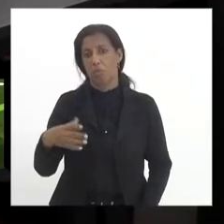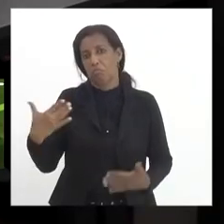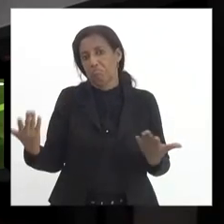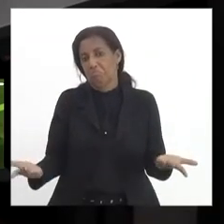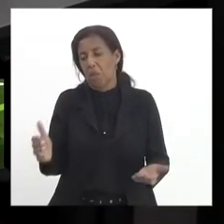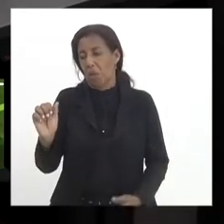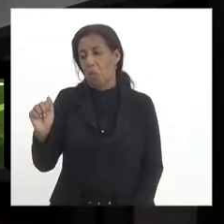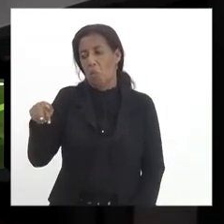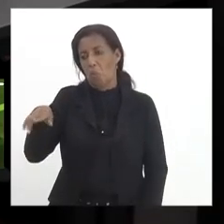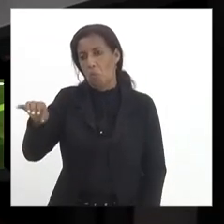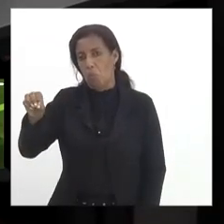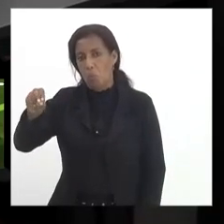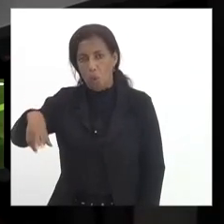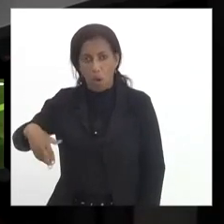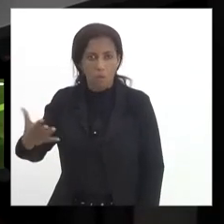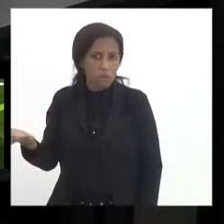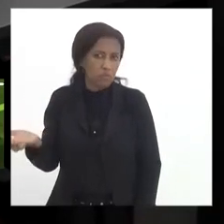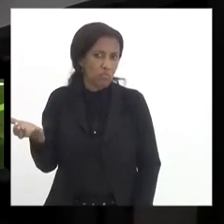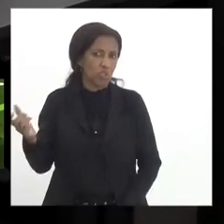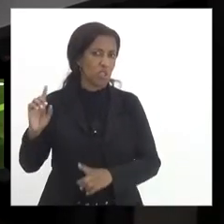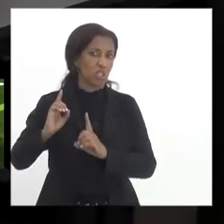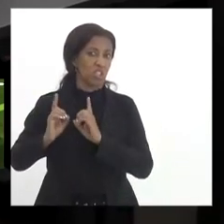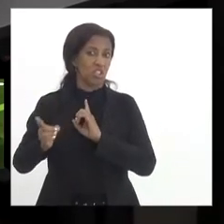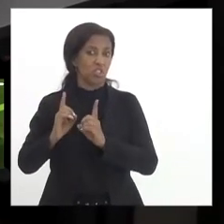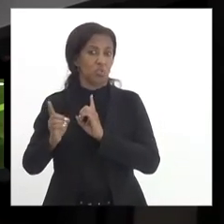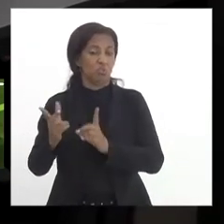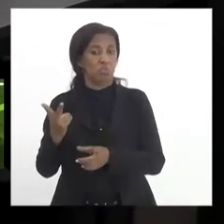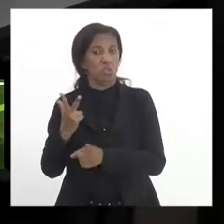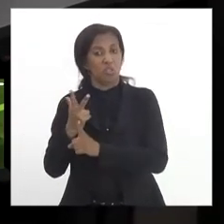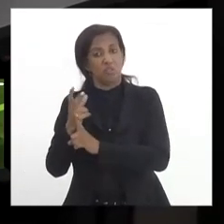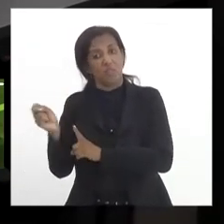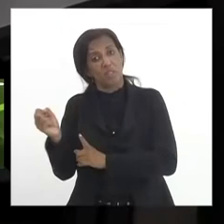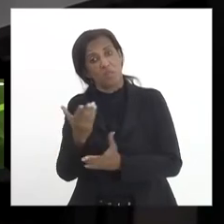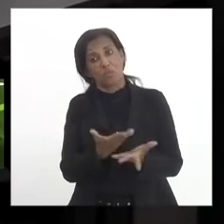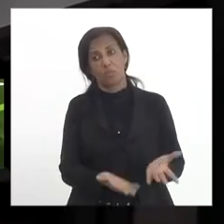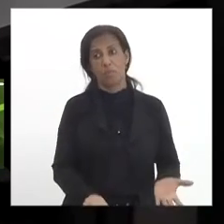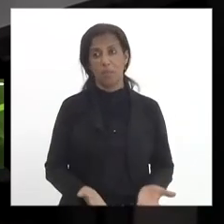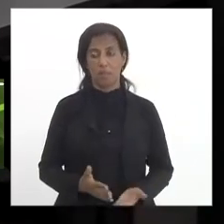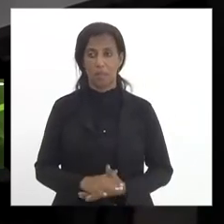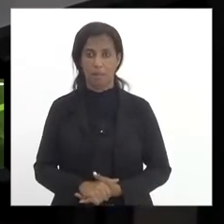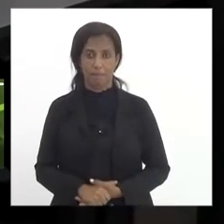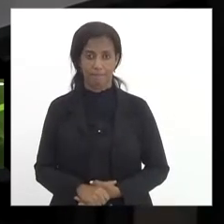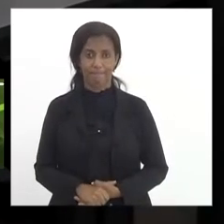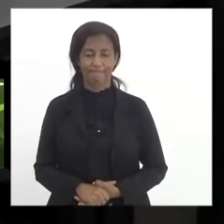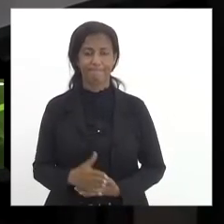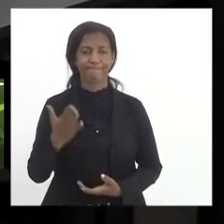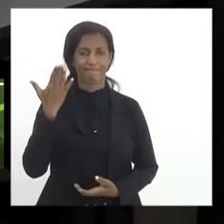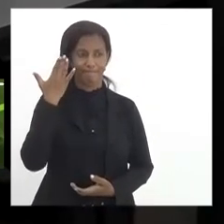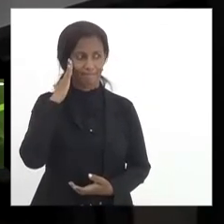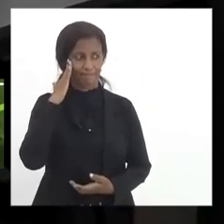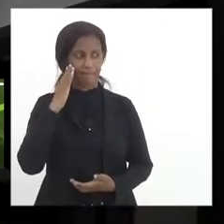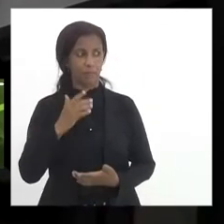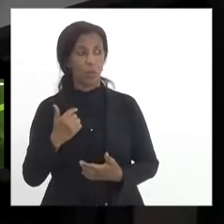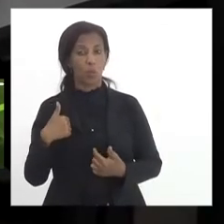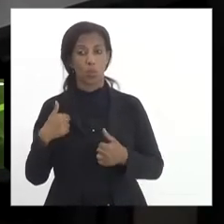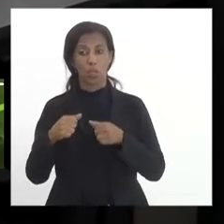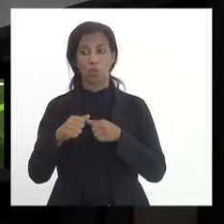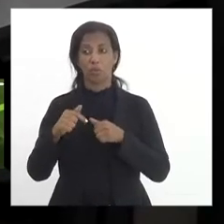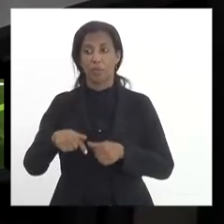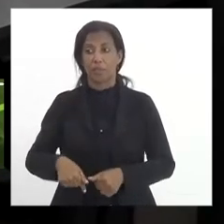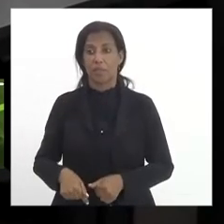Anderson Moraes de debater a matéria, de vencer ou ser derrotado. É a defesa que eu estou fazendo aqui é a